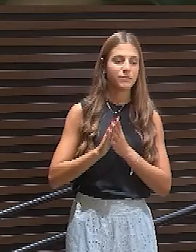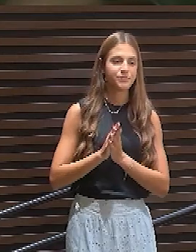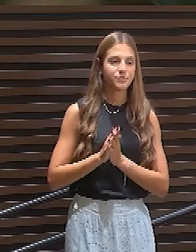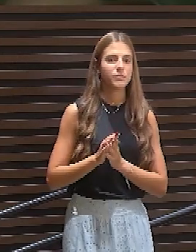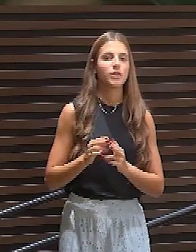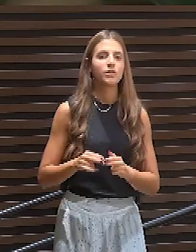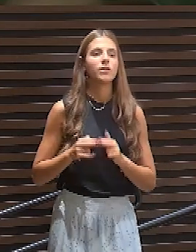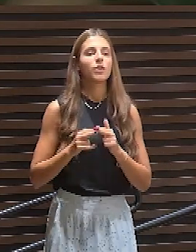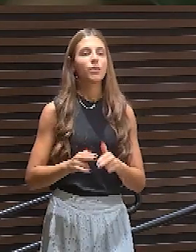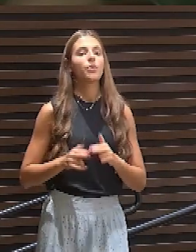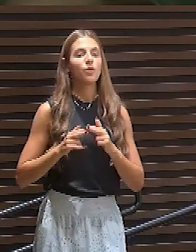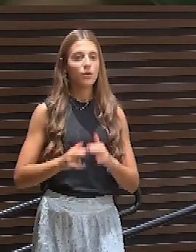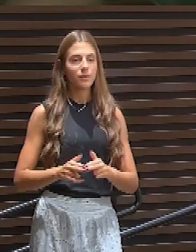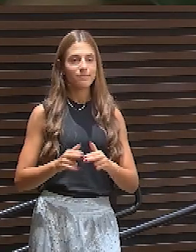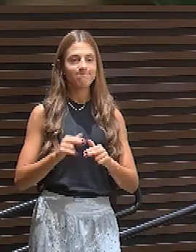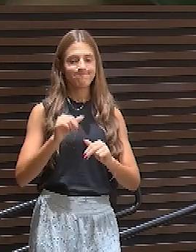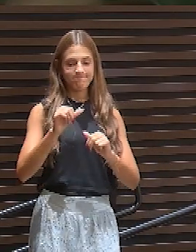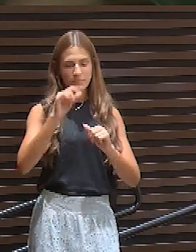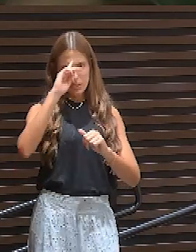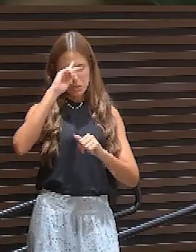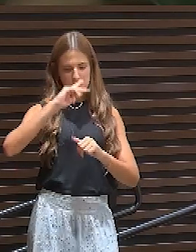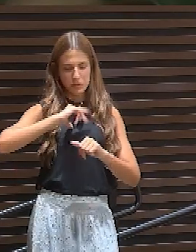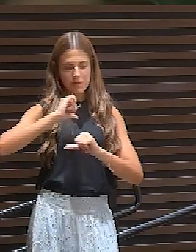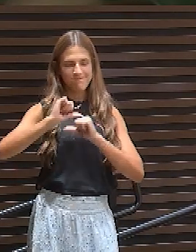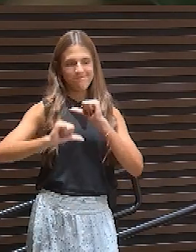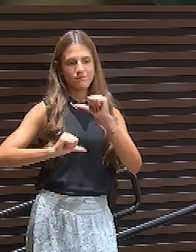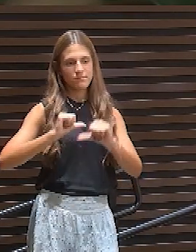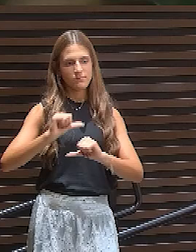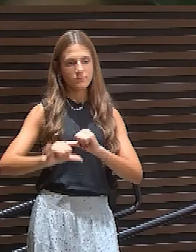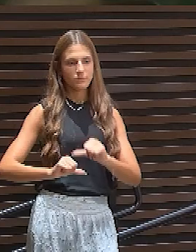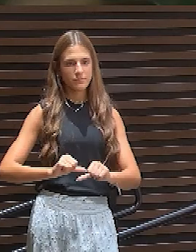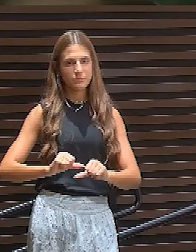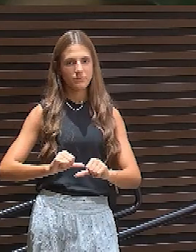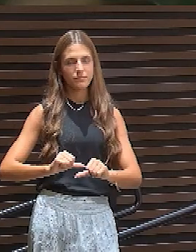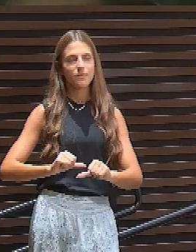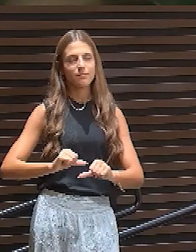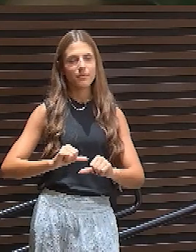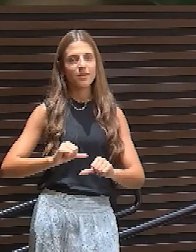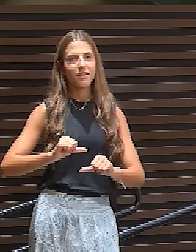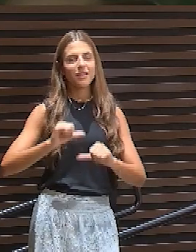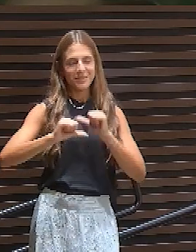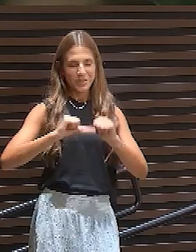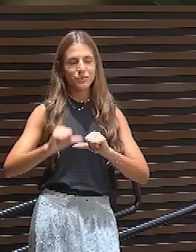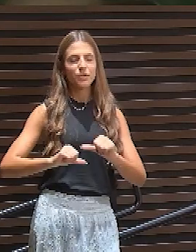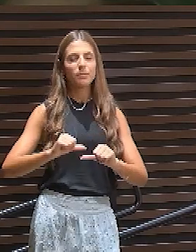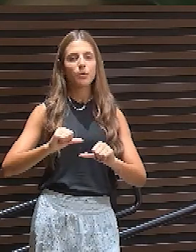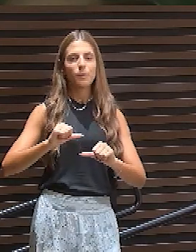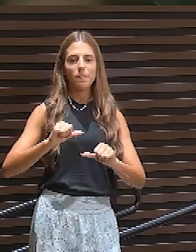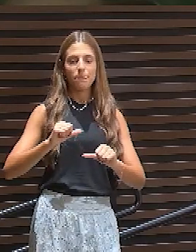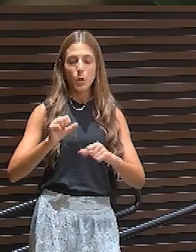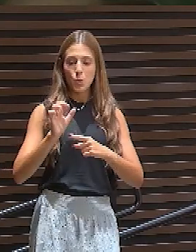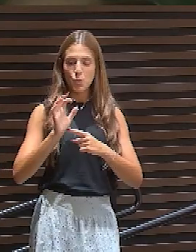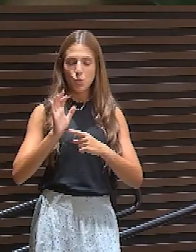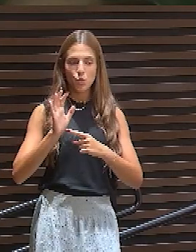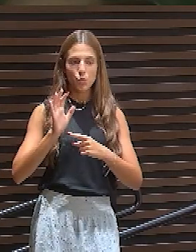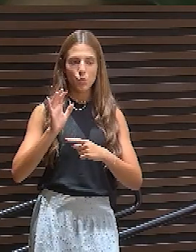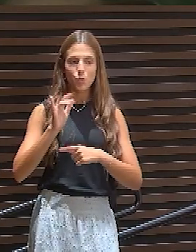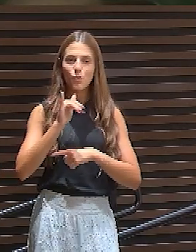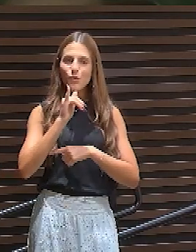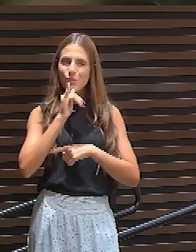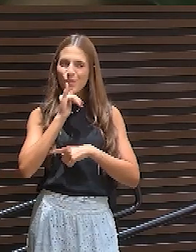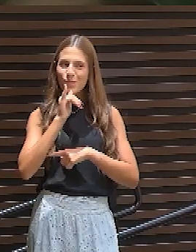Noé tornou-se um exemplo para todos os que vieram depois, mostrando